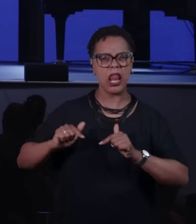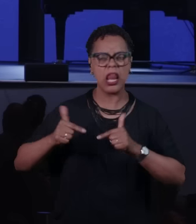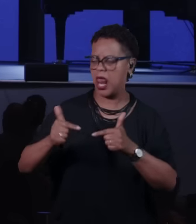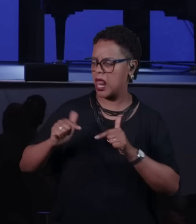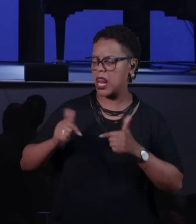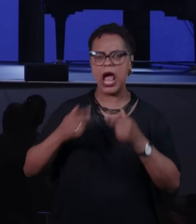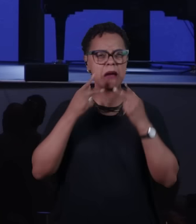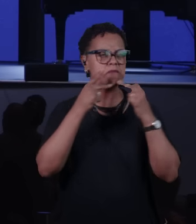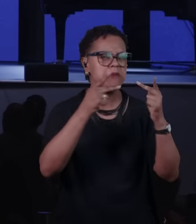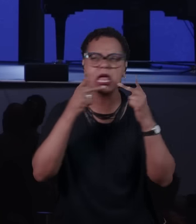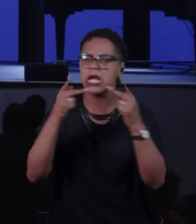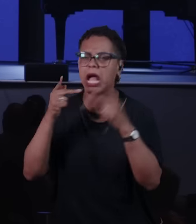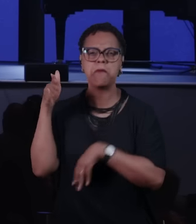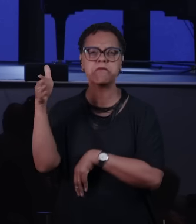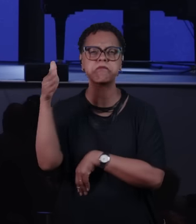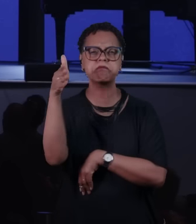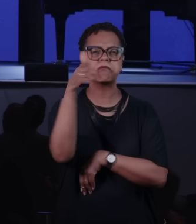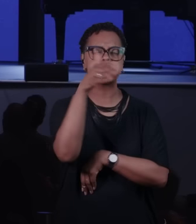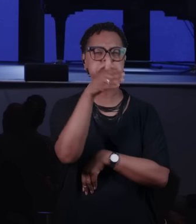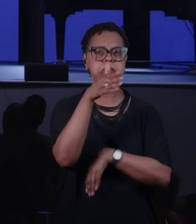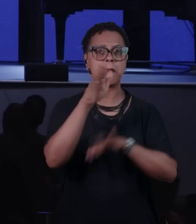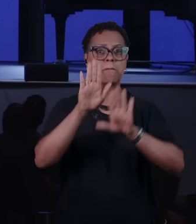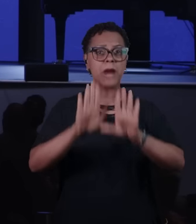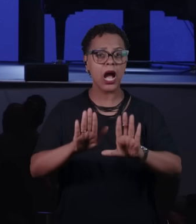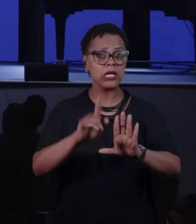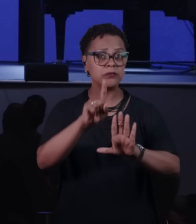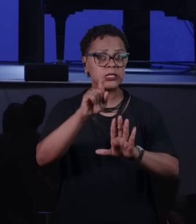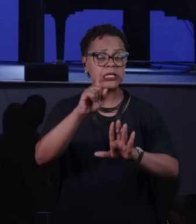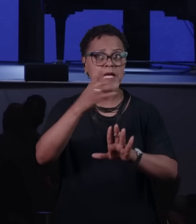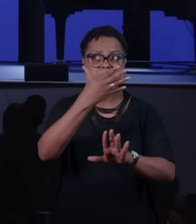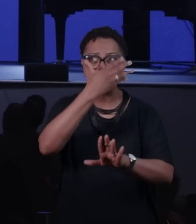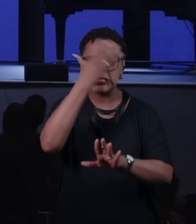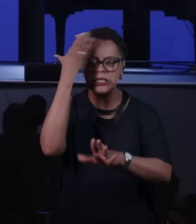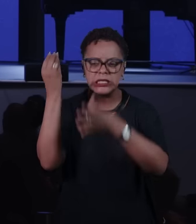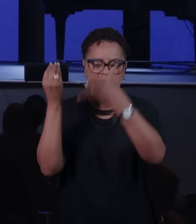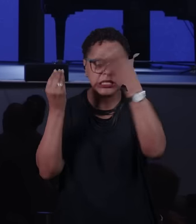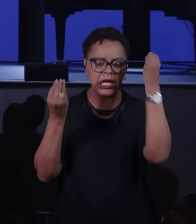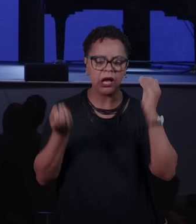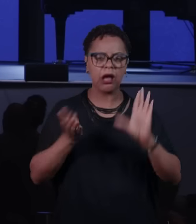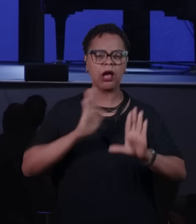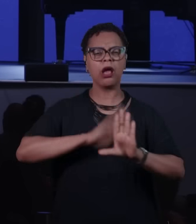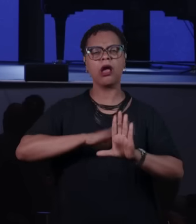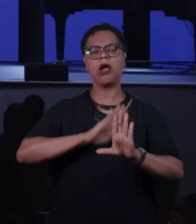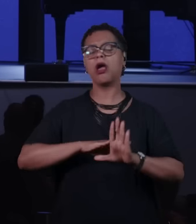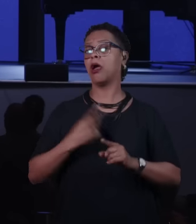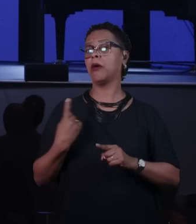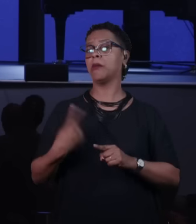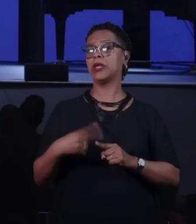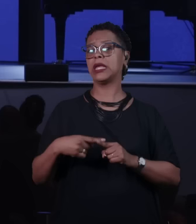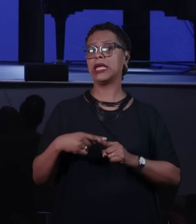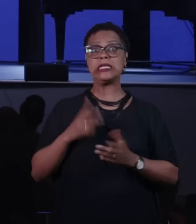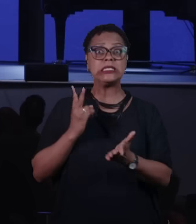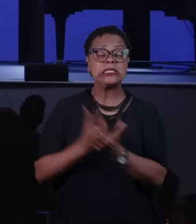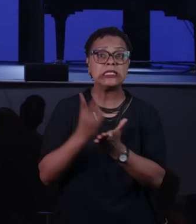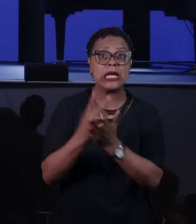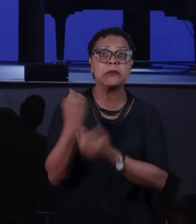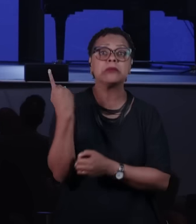pregar, mas se esquecendo que o motivo por trás de tudo deve ser o amor.